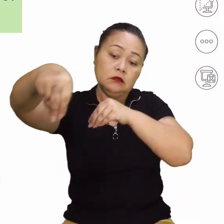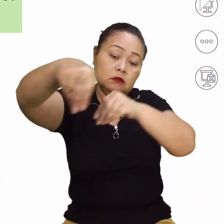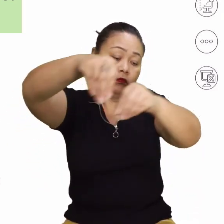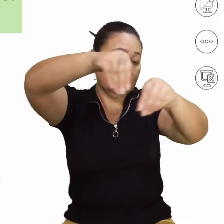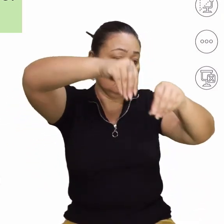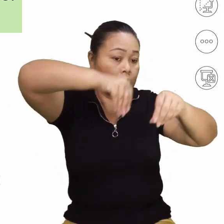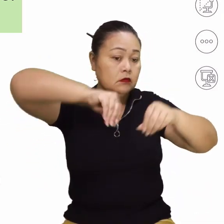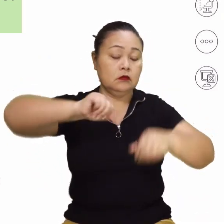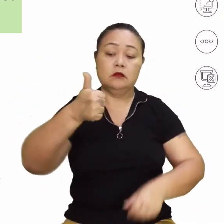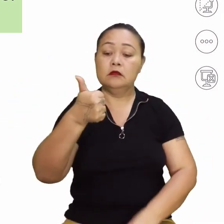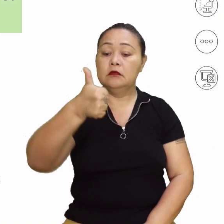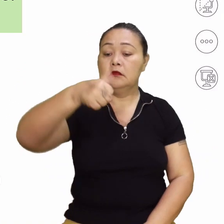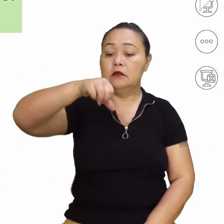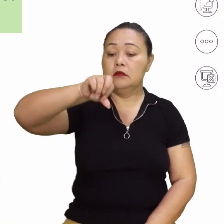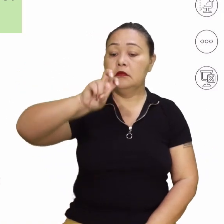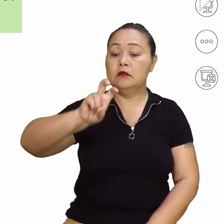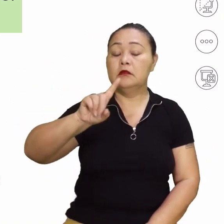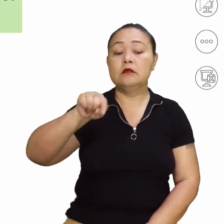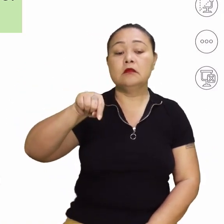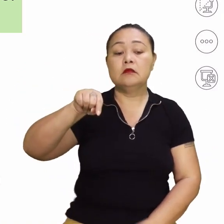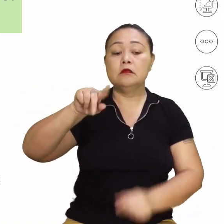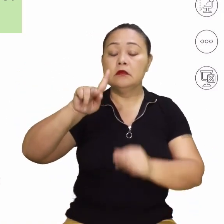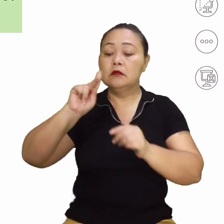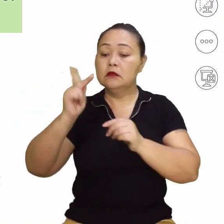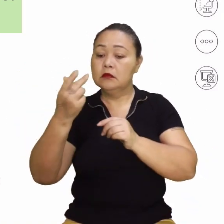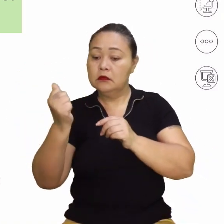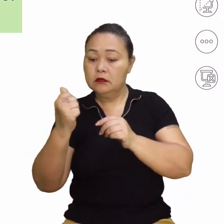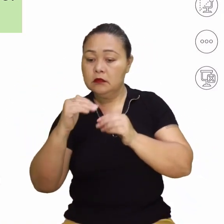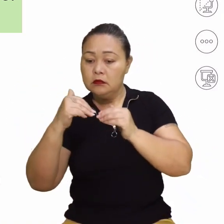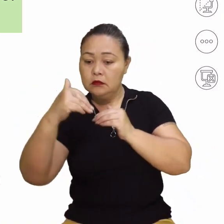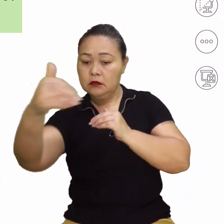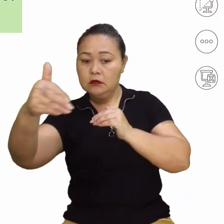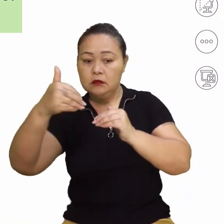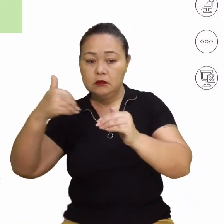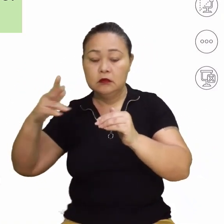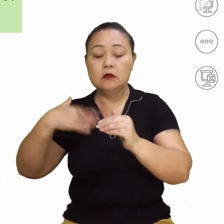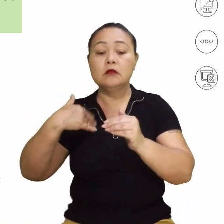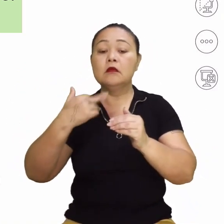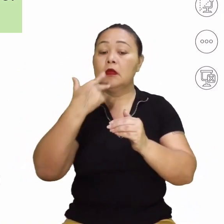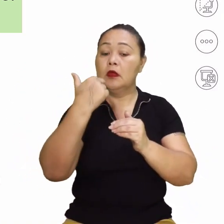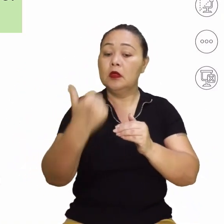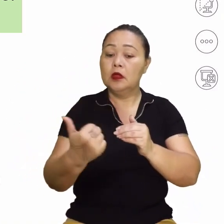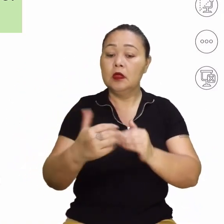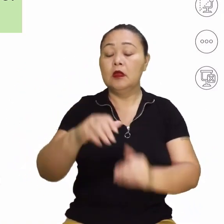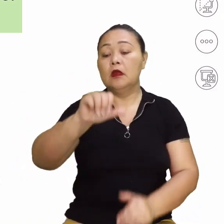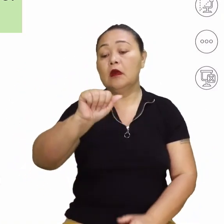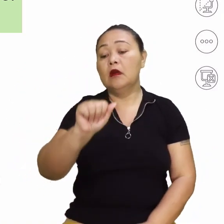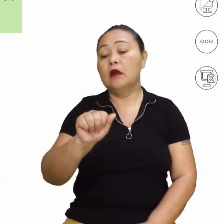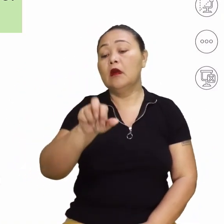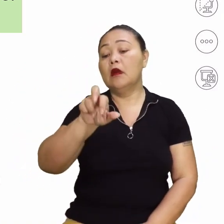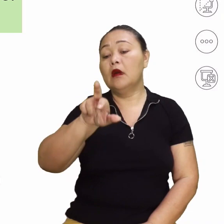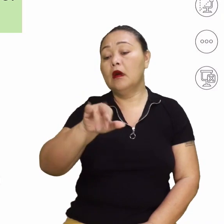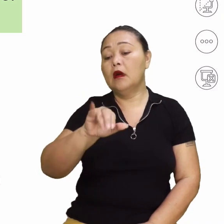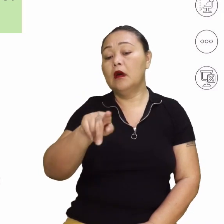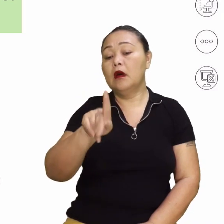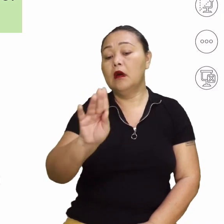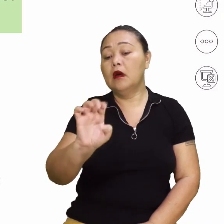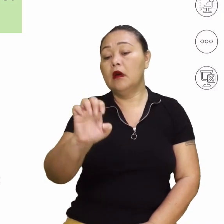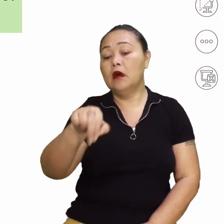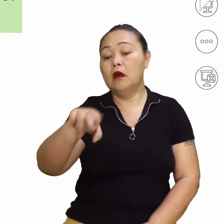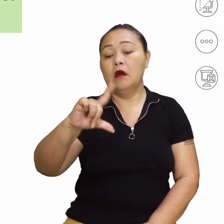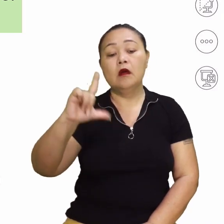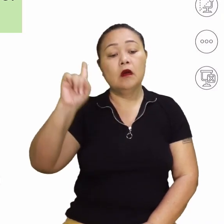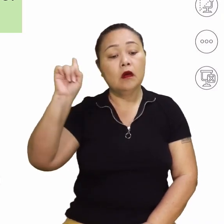de 195 mil hectares eles pertenciam ao tronco linguístico Ariquemes e foi